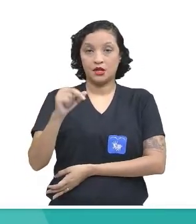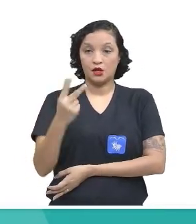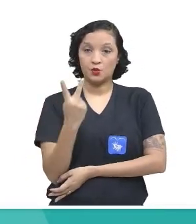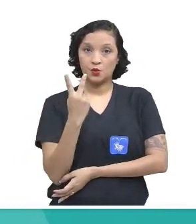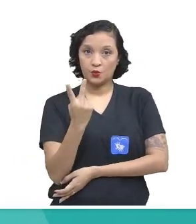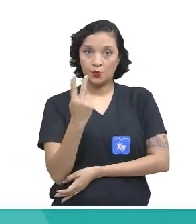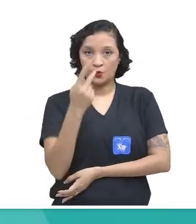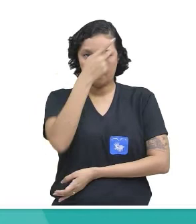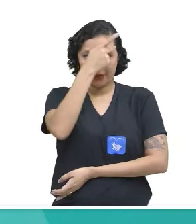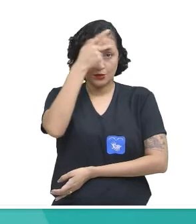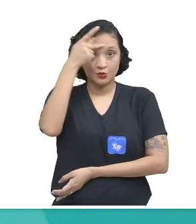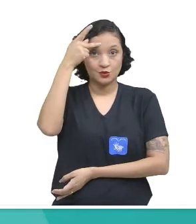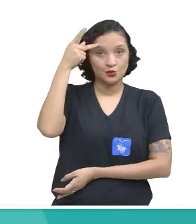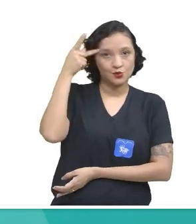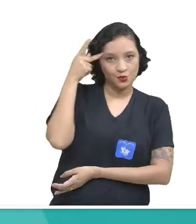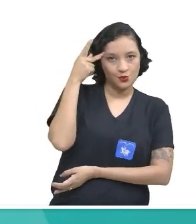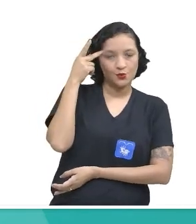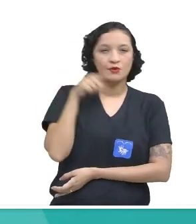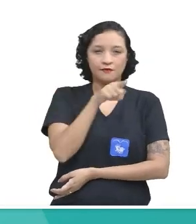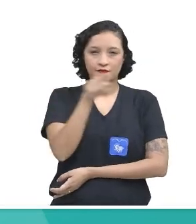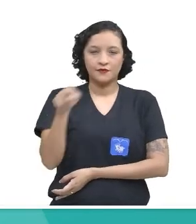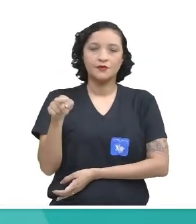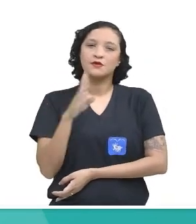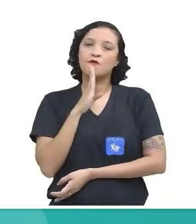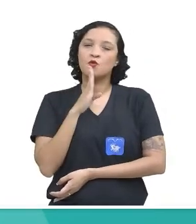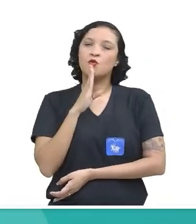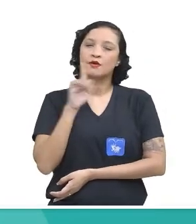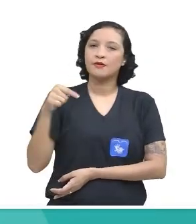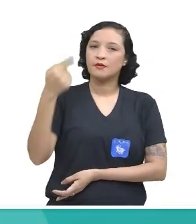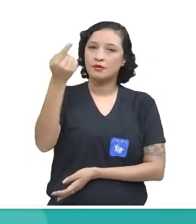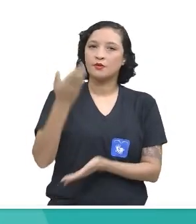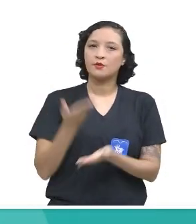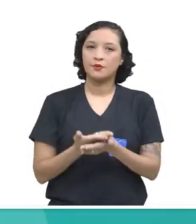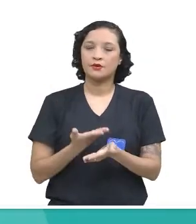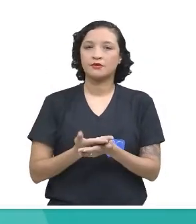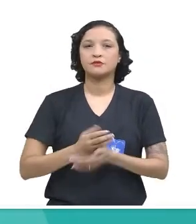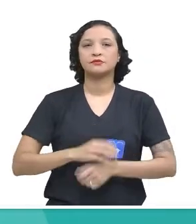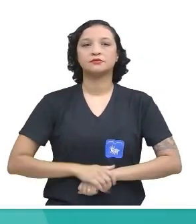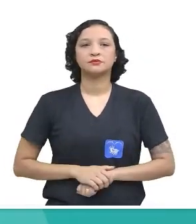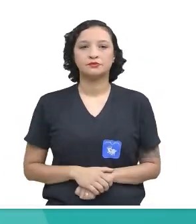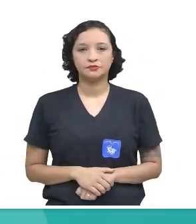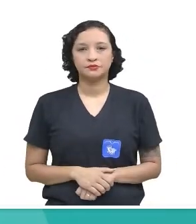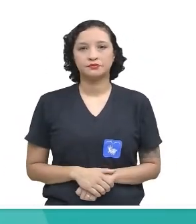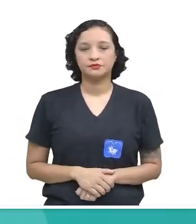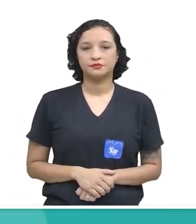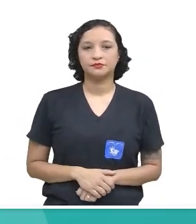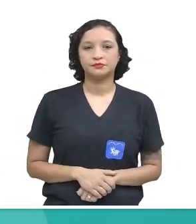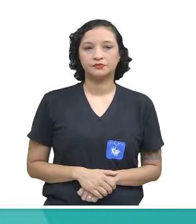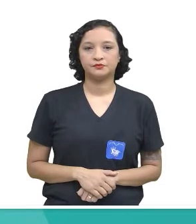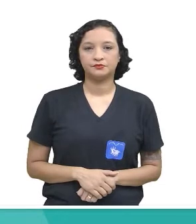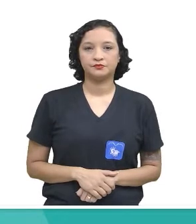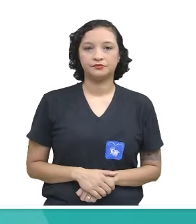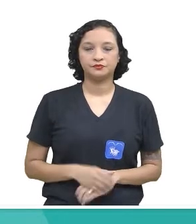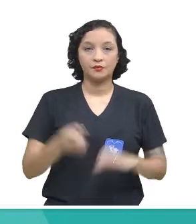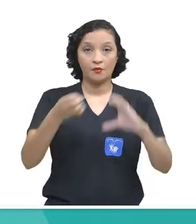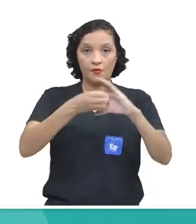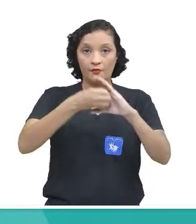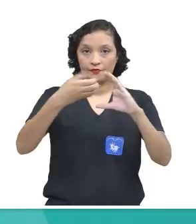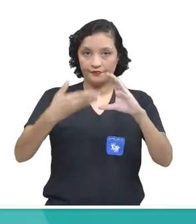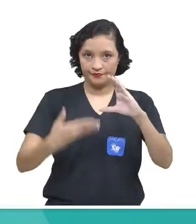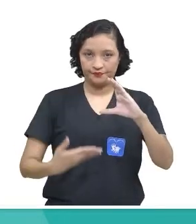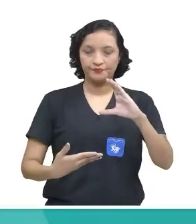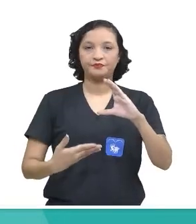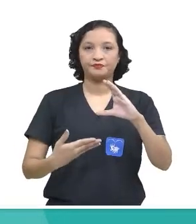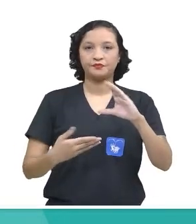terão a oportunidade de ver na próxima aula, tá certo? Uma outra característica é